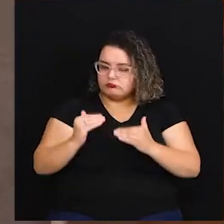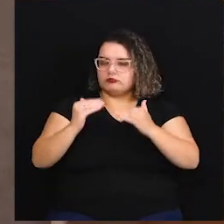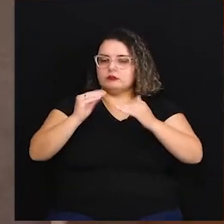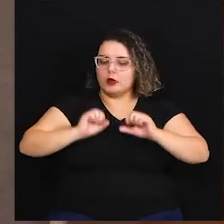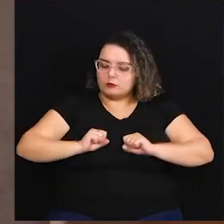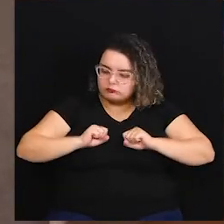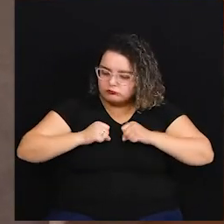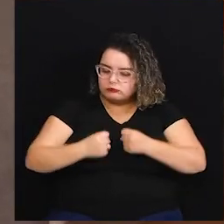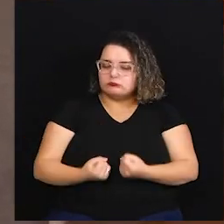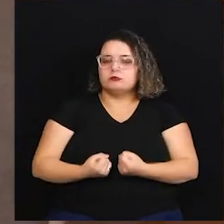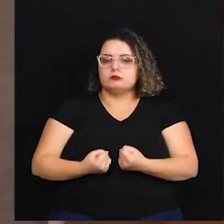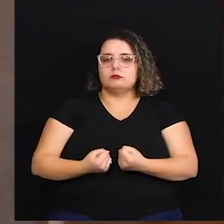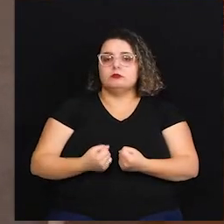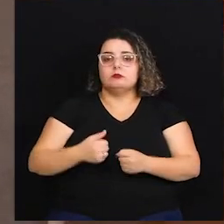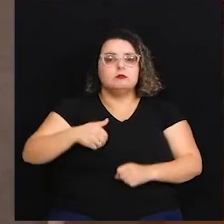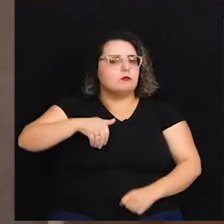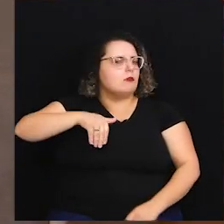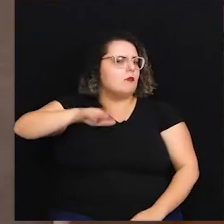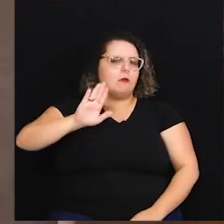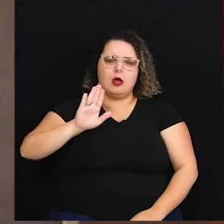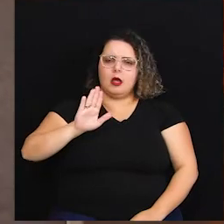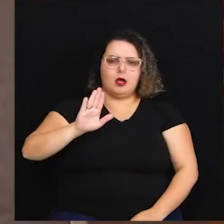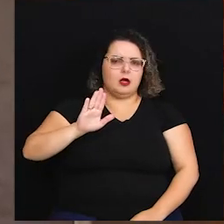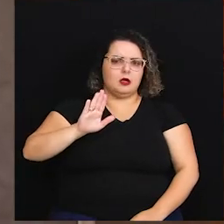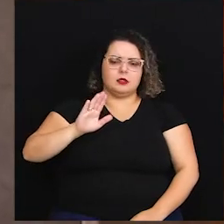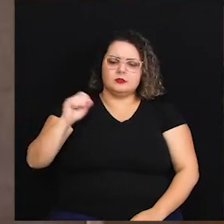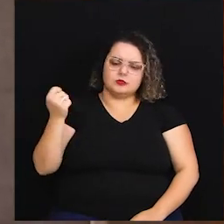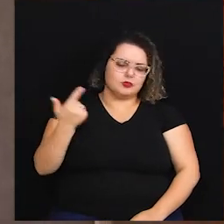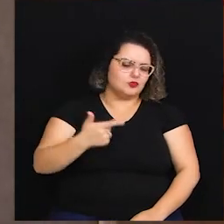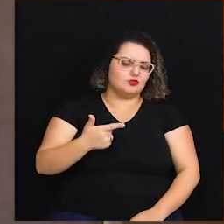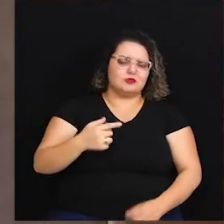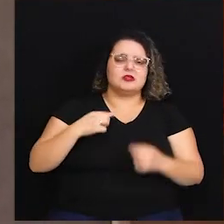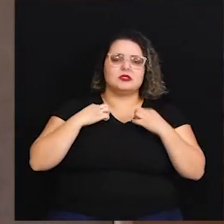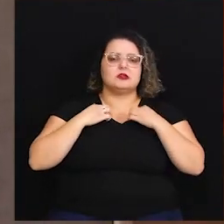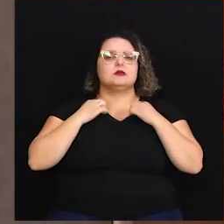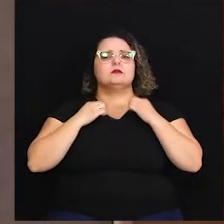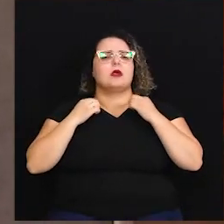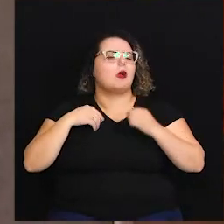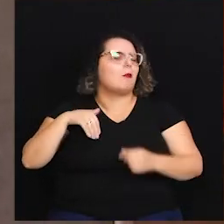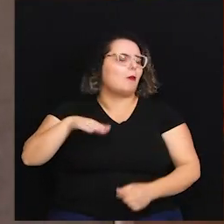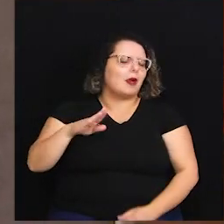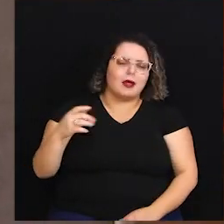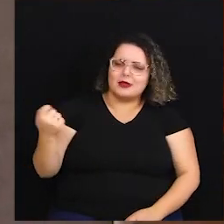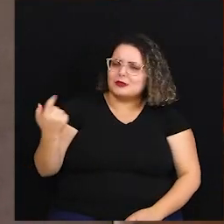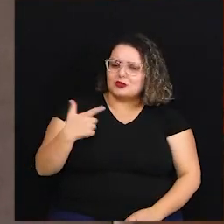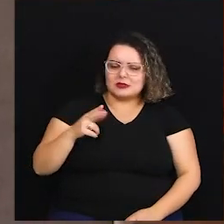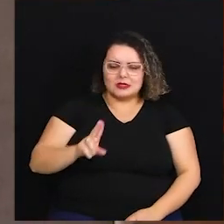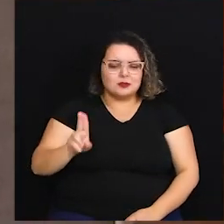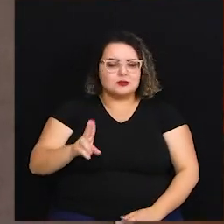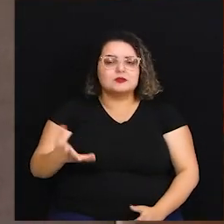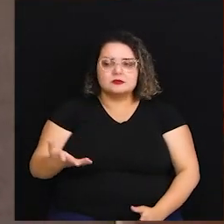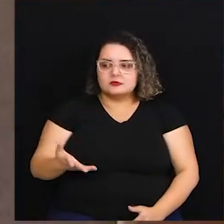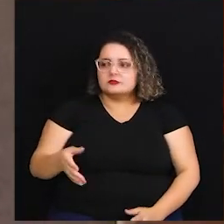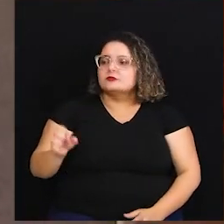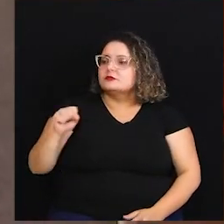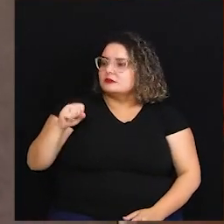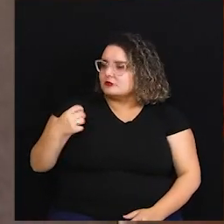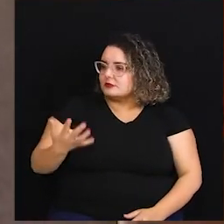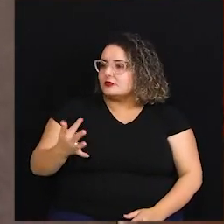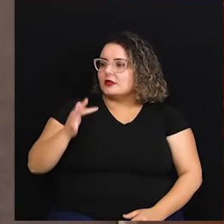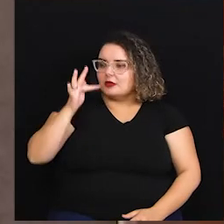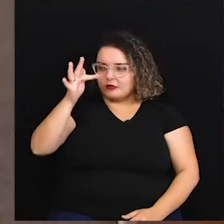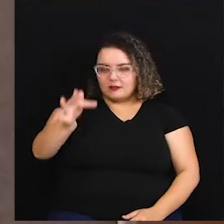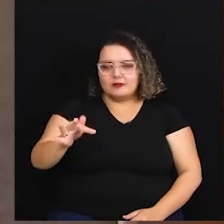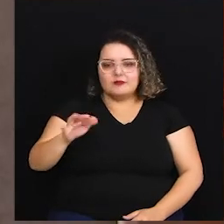um desempenho, uma dedicação para além do que você está vestindo e do que você está